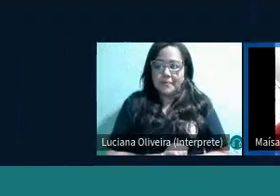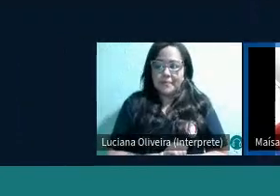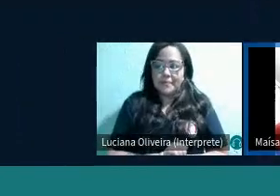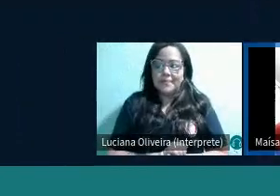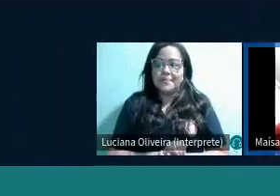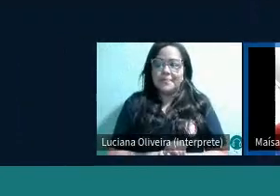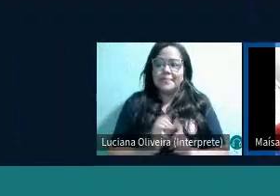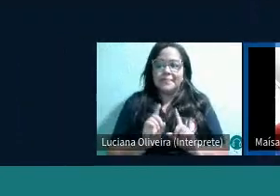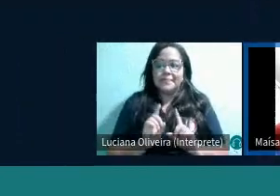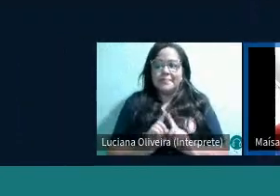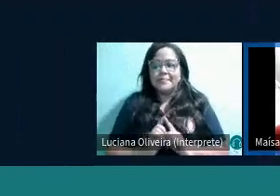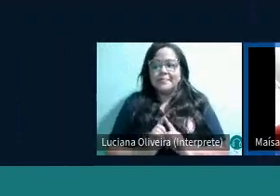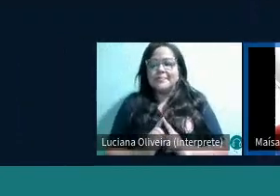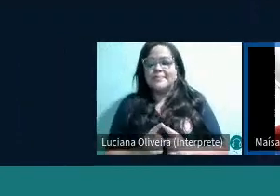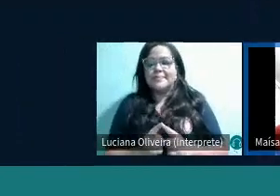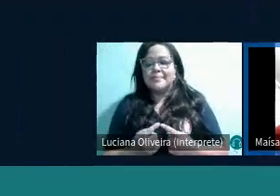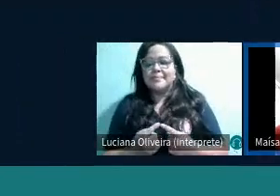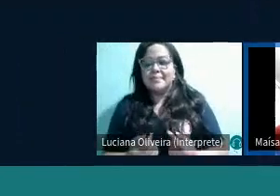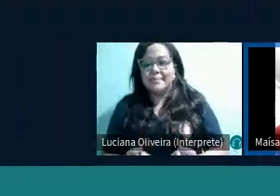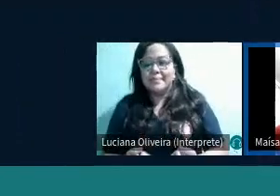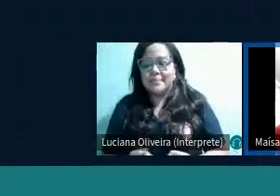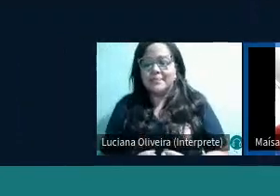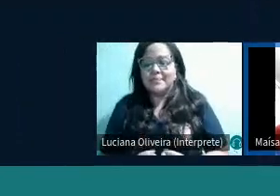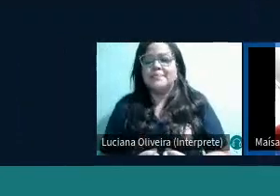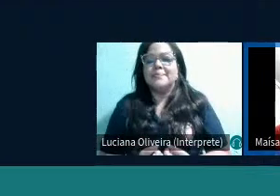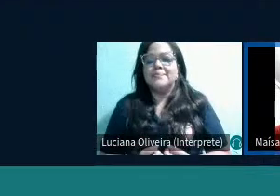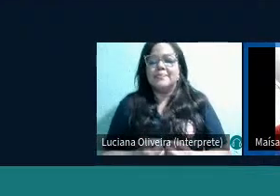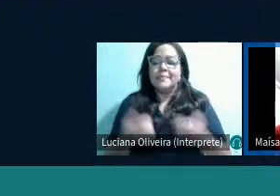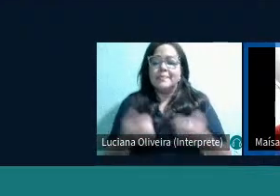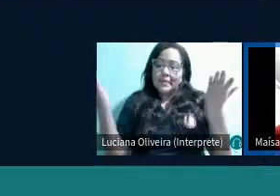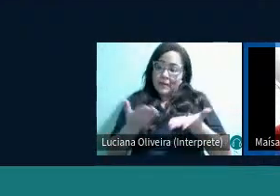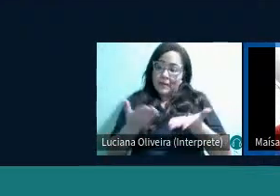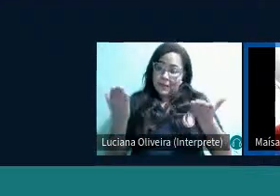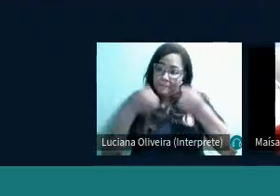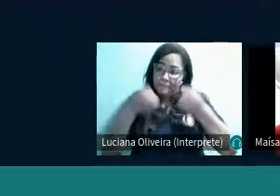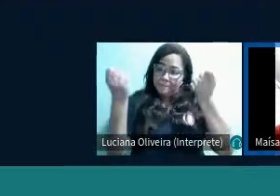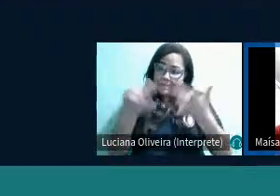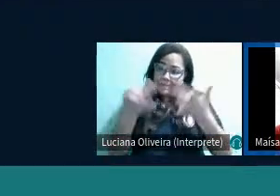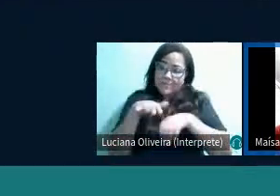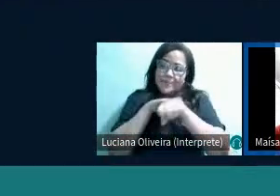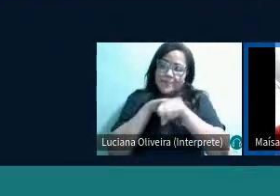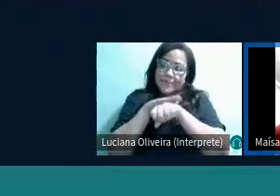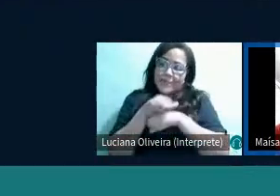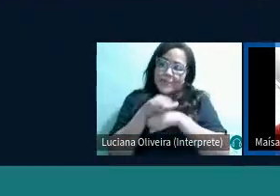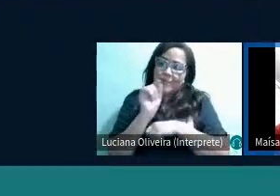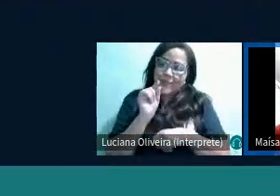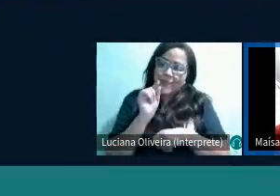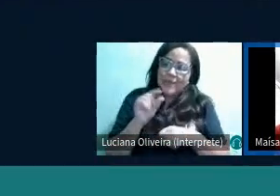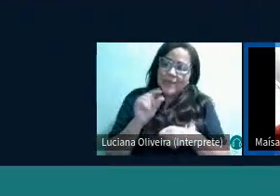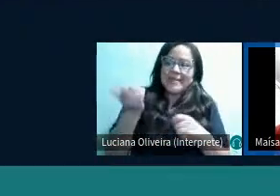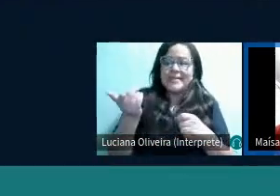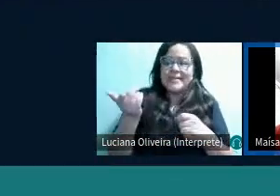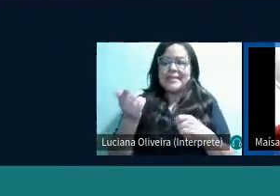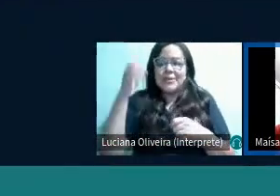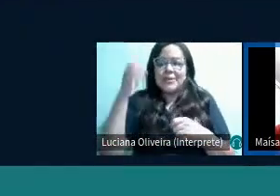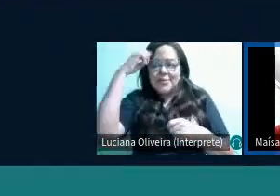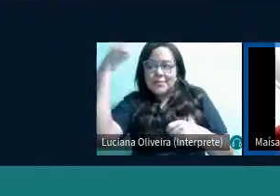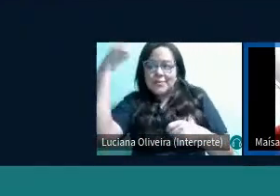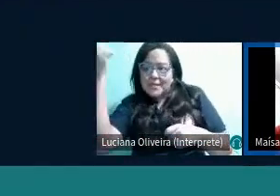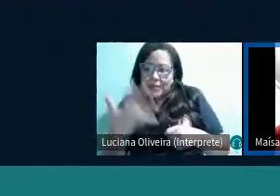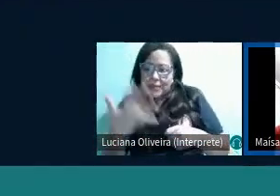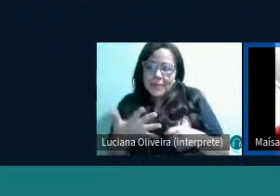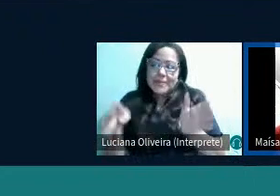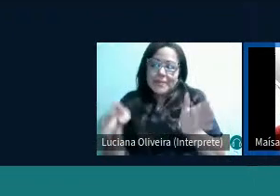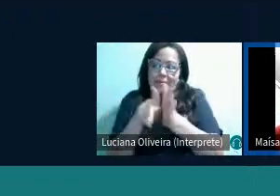Então, agora a gente vai falar um pouquinho sobre a modalidade teórica da OBR. Para começar, a gente vai falar um pouquinho